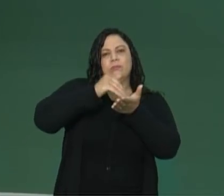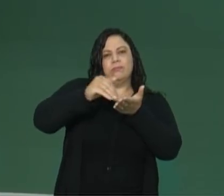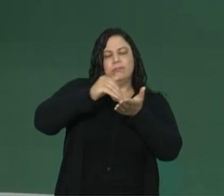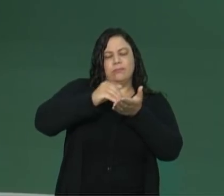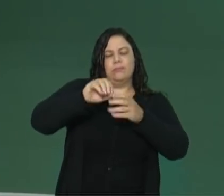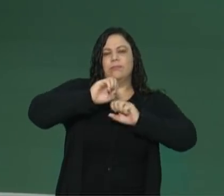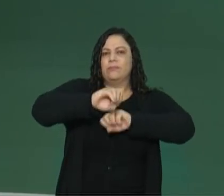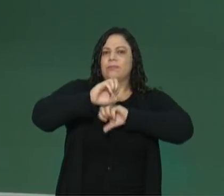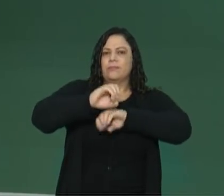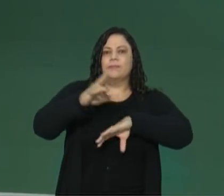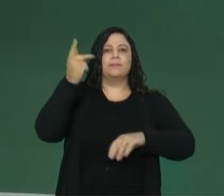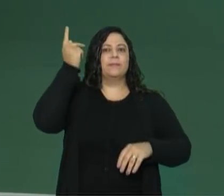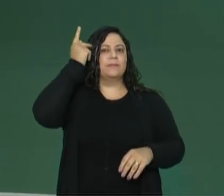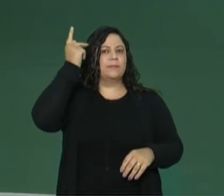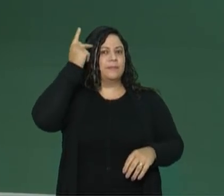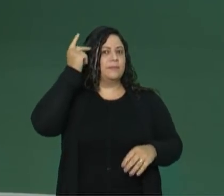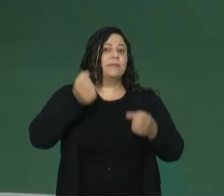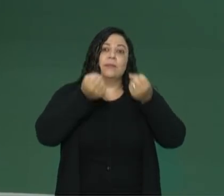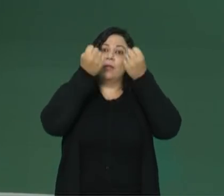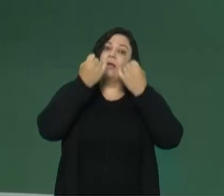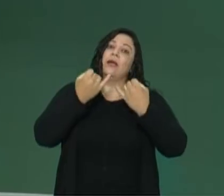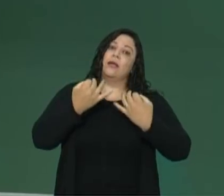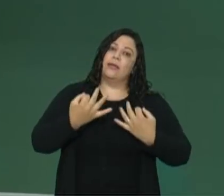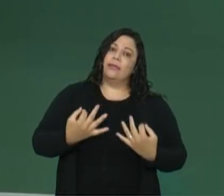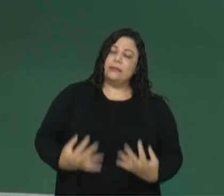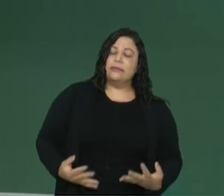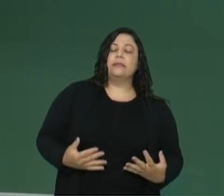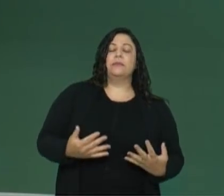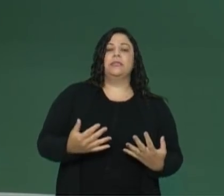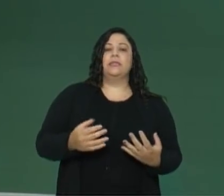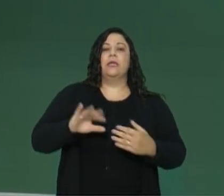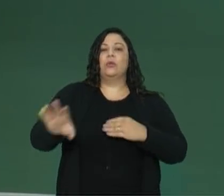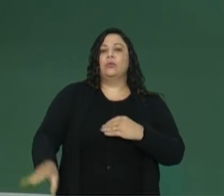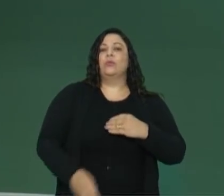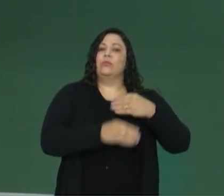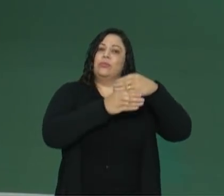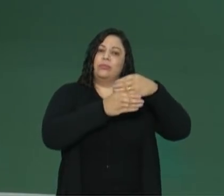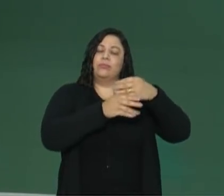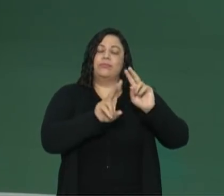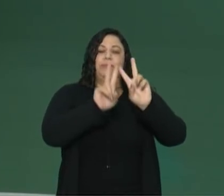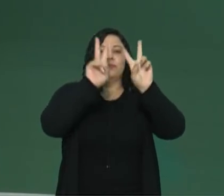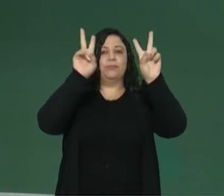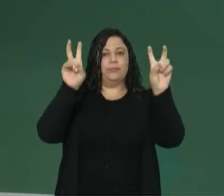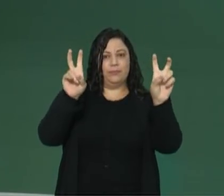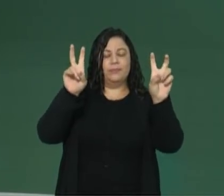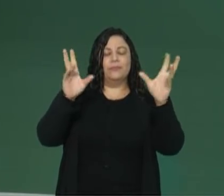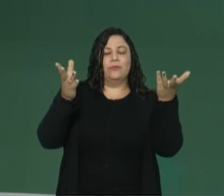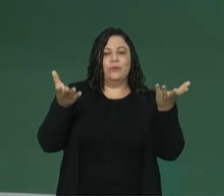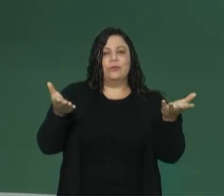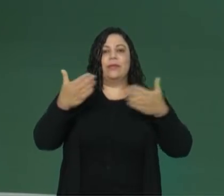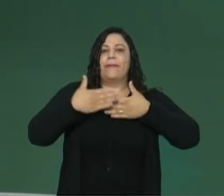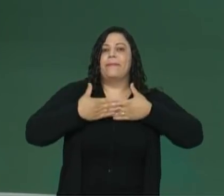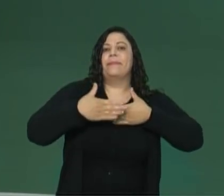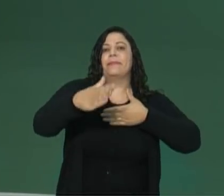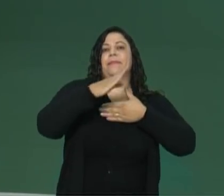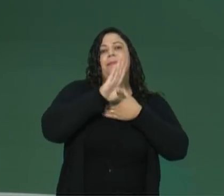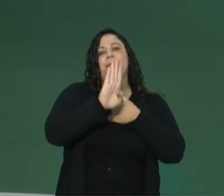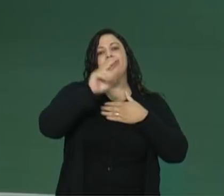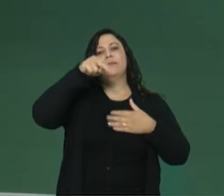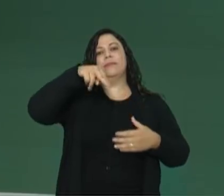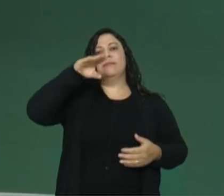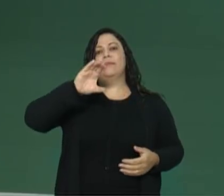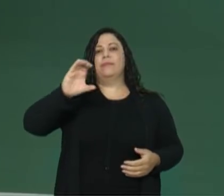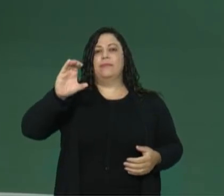Paulo, que está falando sobre essa inclusão do tema, né, a partir da BNCC nas